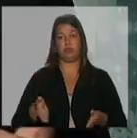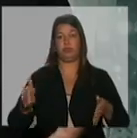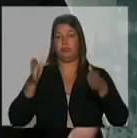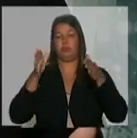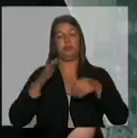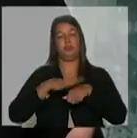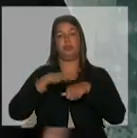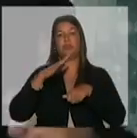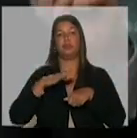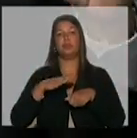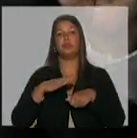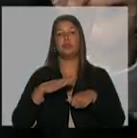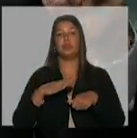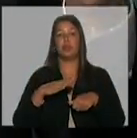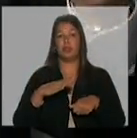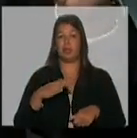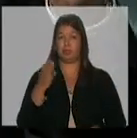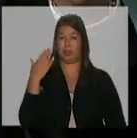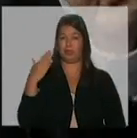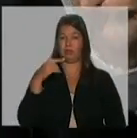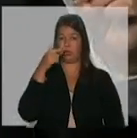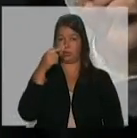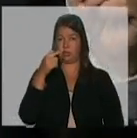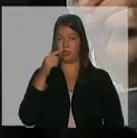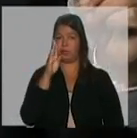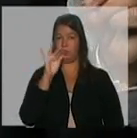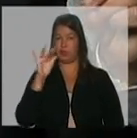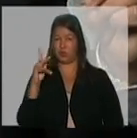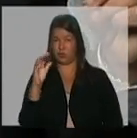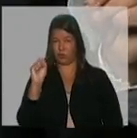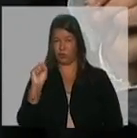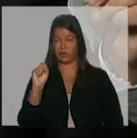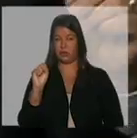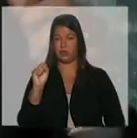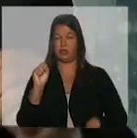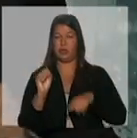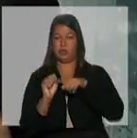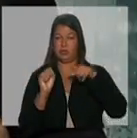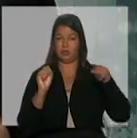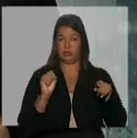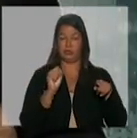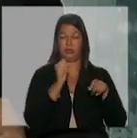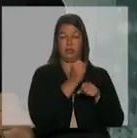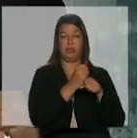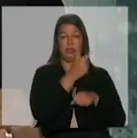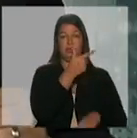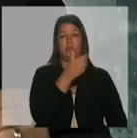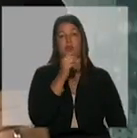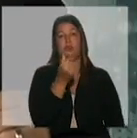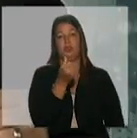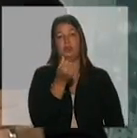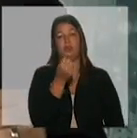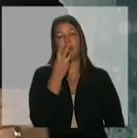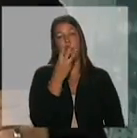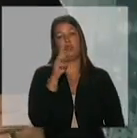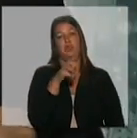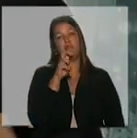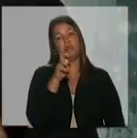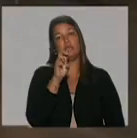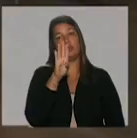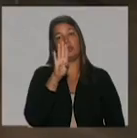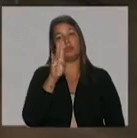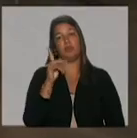arrecadação diminuiu muito. Aquilo que era 7 bilhões para o Estado em 2011 passou a ser, em 2016, de